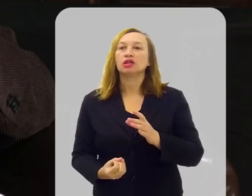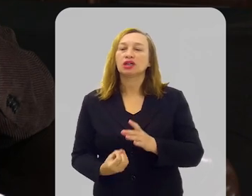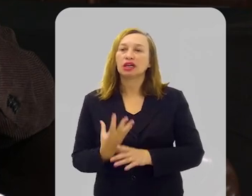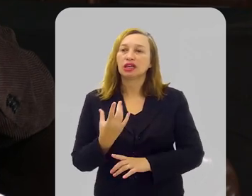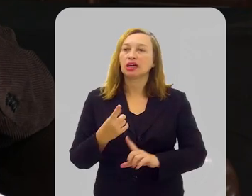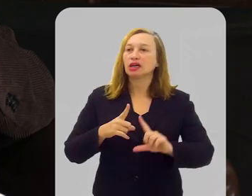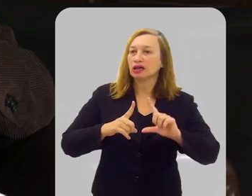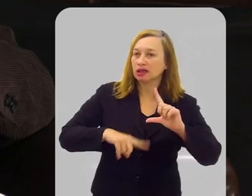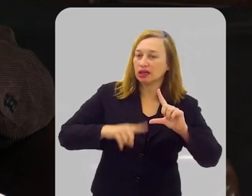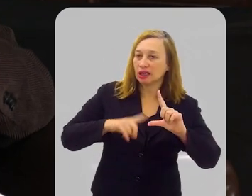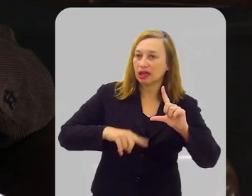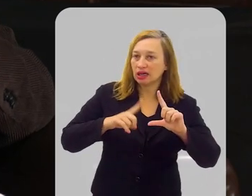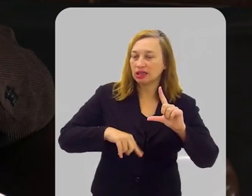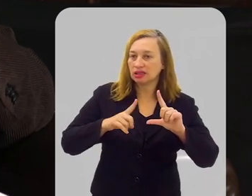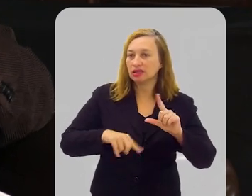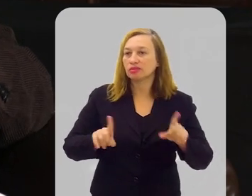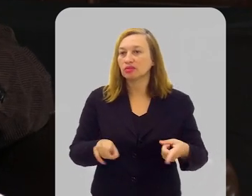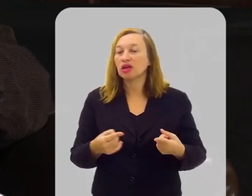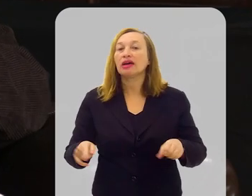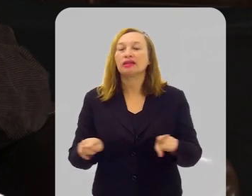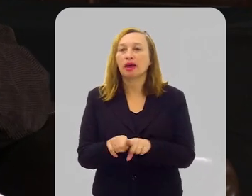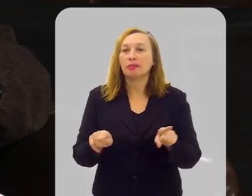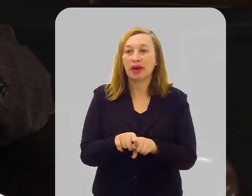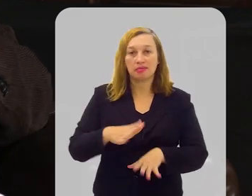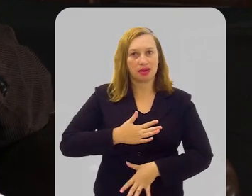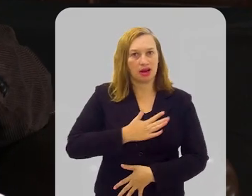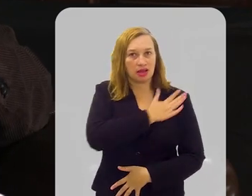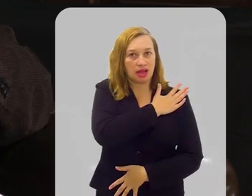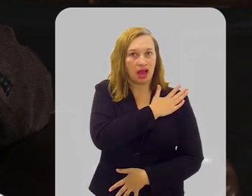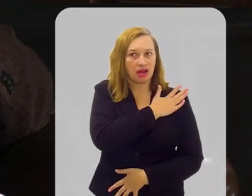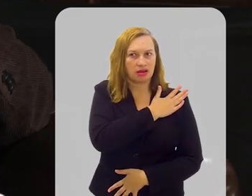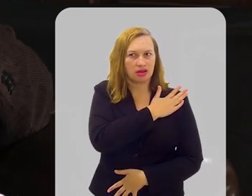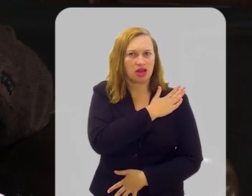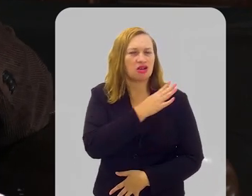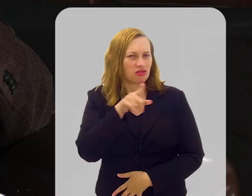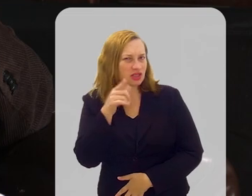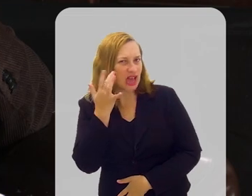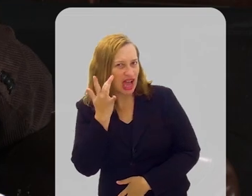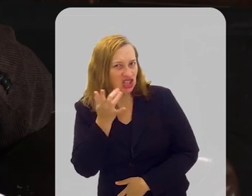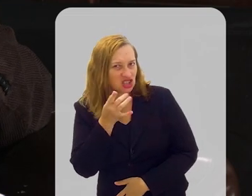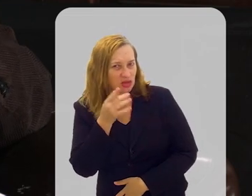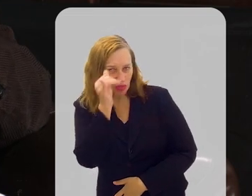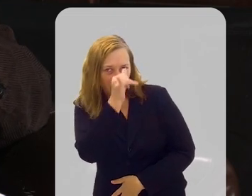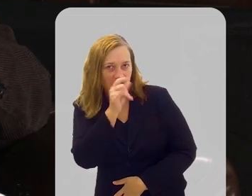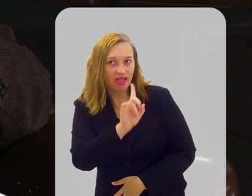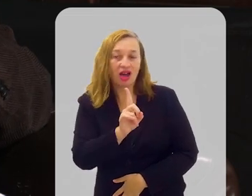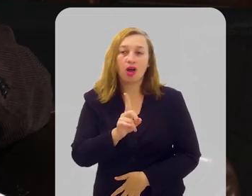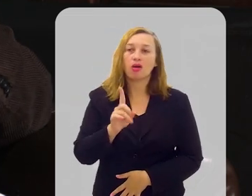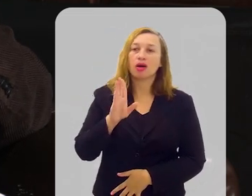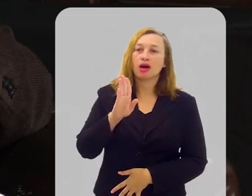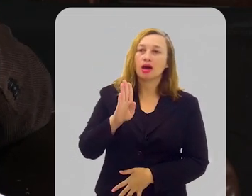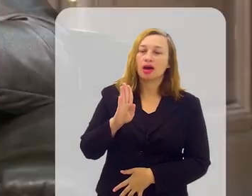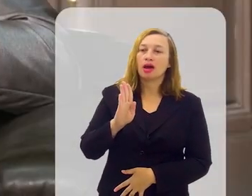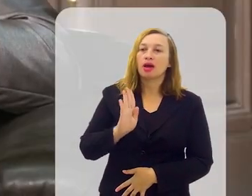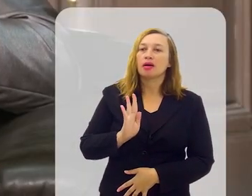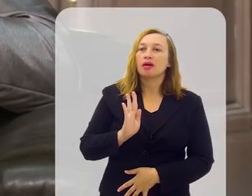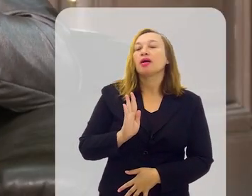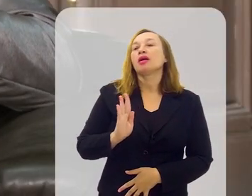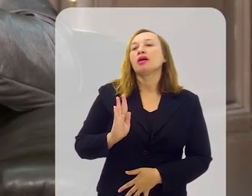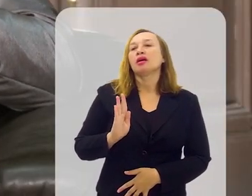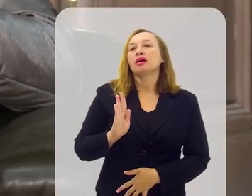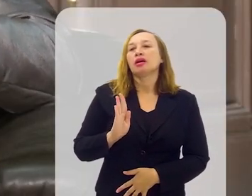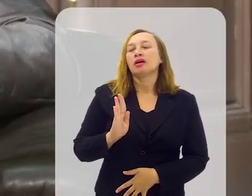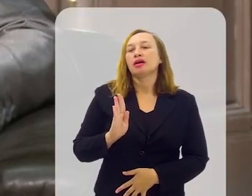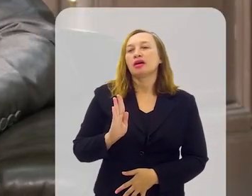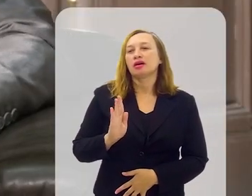produtor... E também é um militar. Hã? Você está de bobeira? Bispo Anderson,